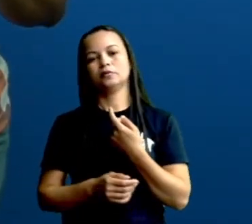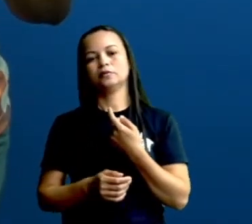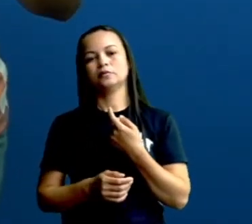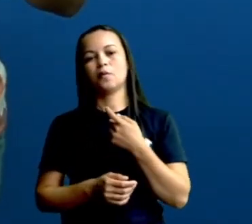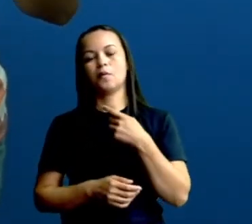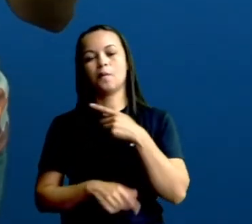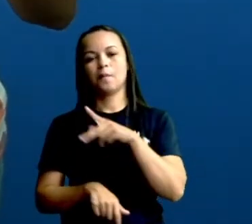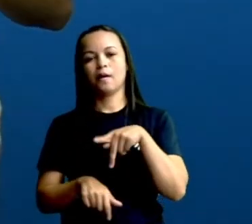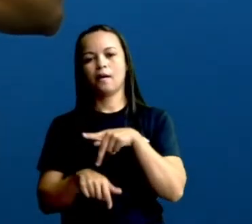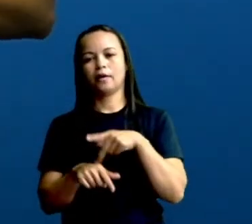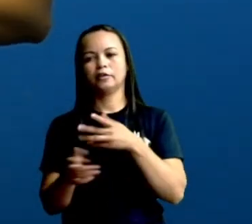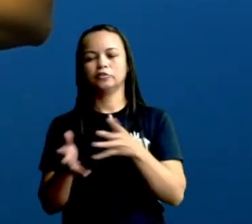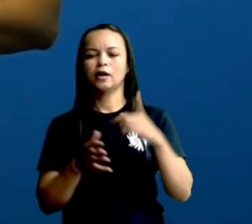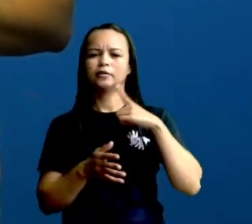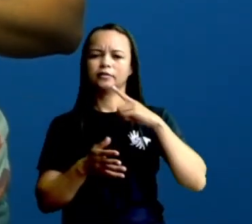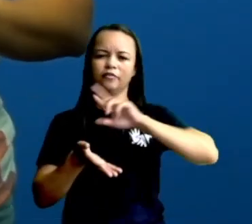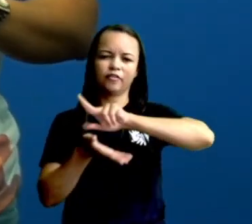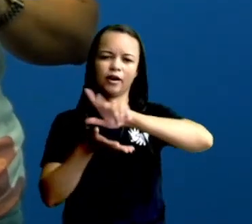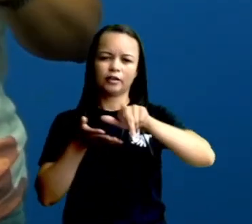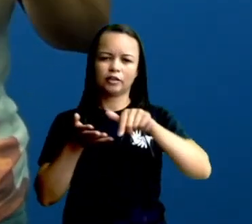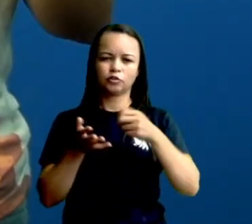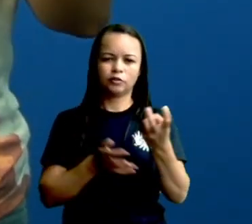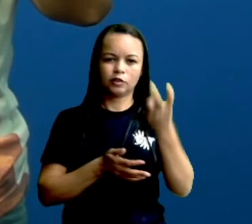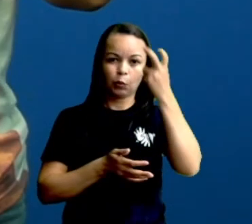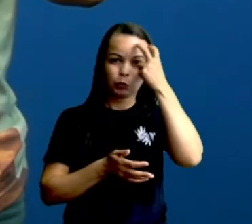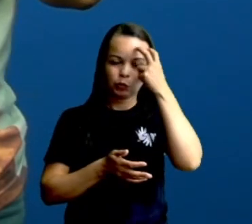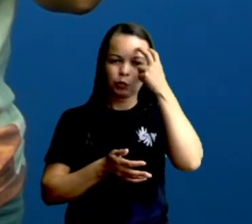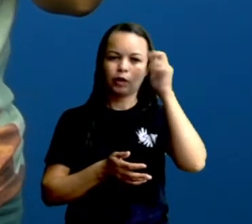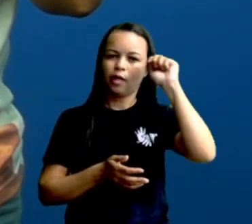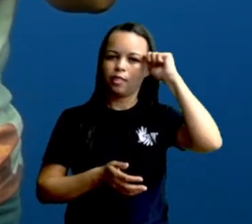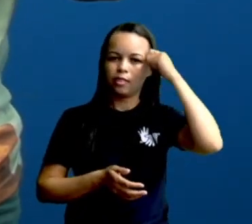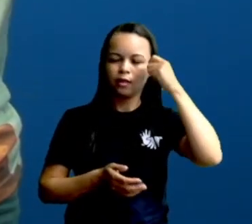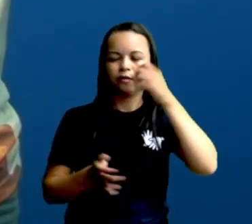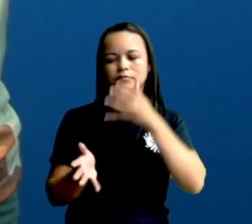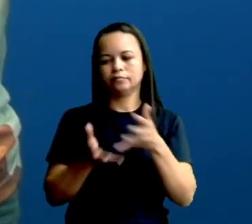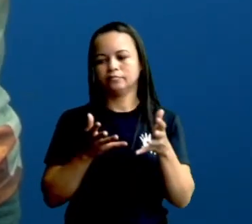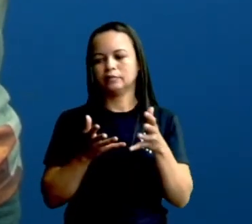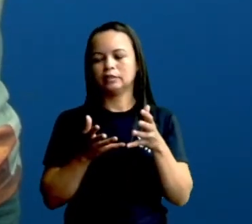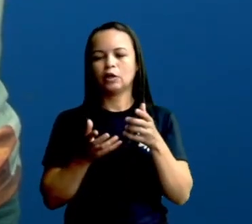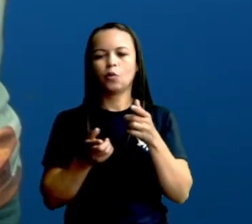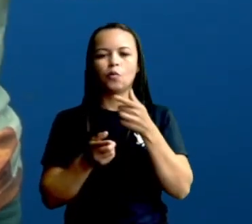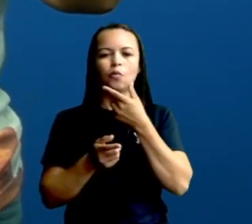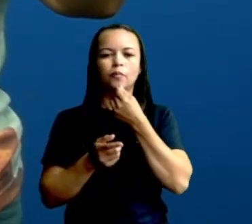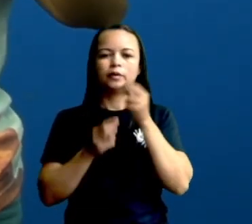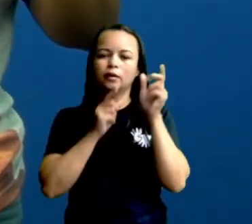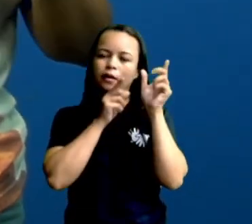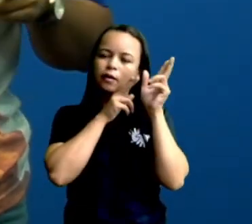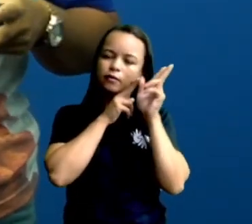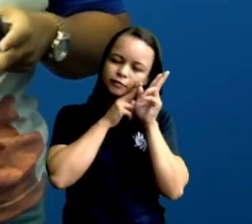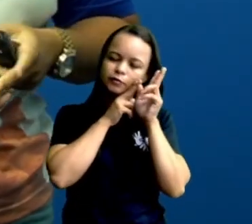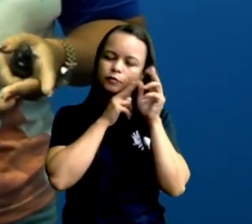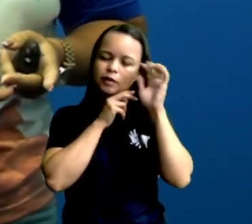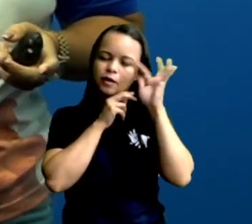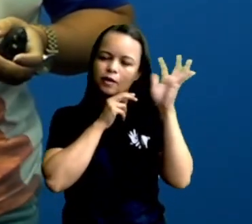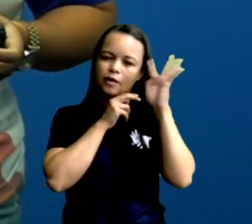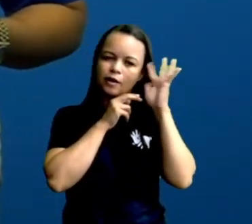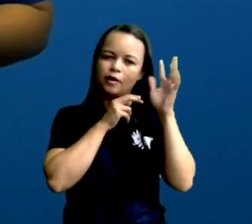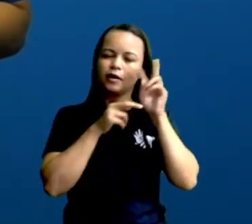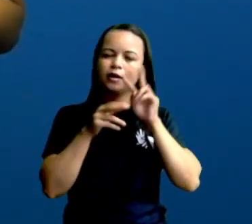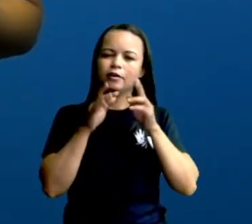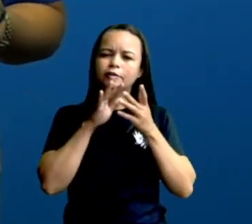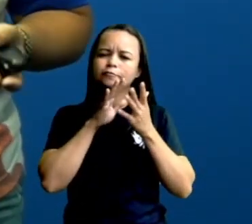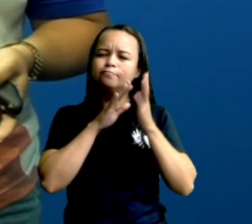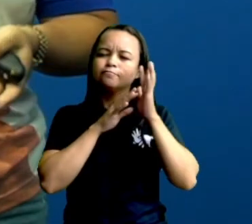a nossa cultura tem muito da África então quando ele fechou os olhos que ele sonhou que ele imaginou ele